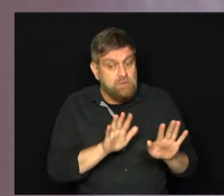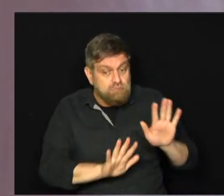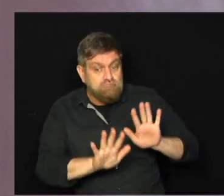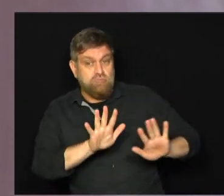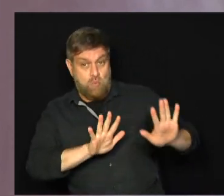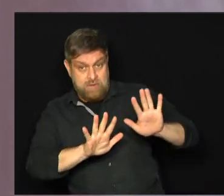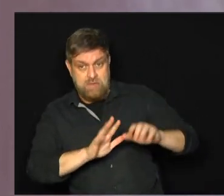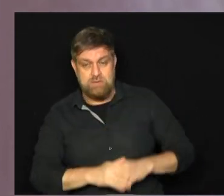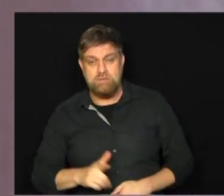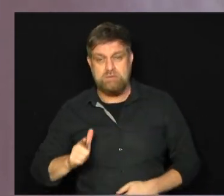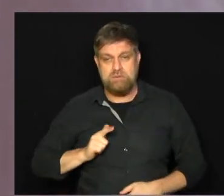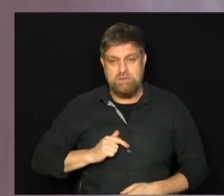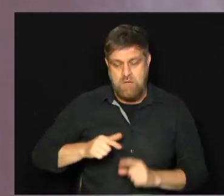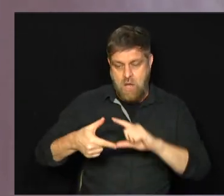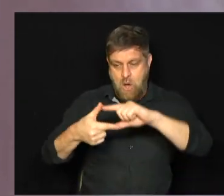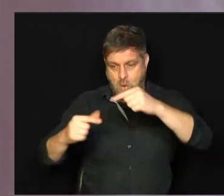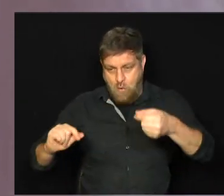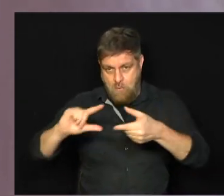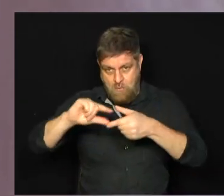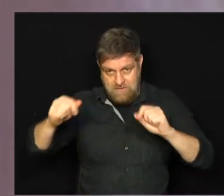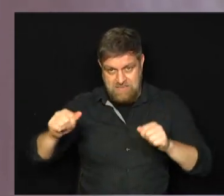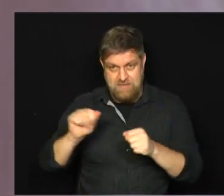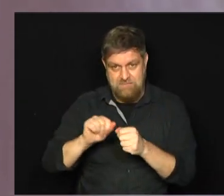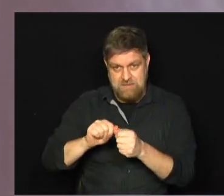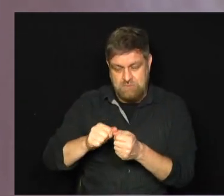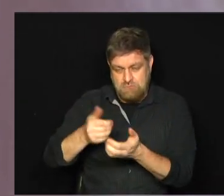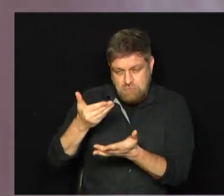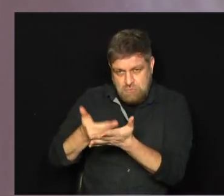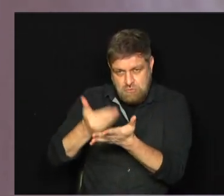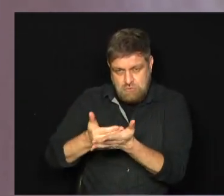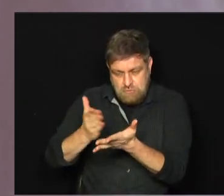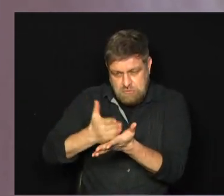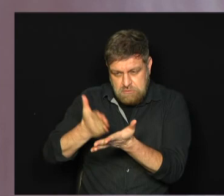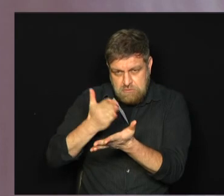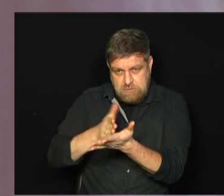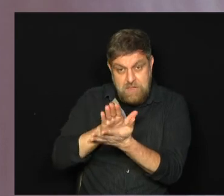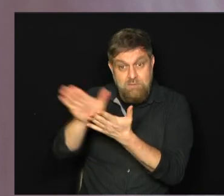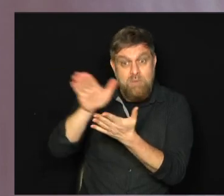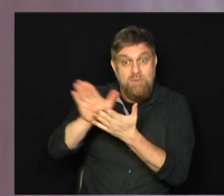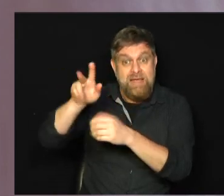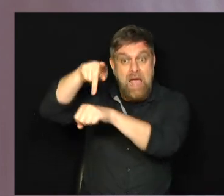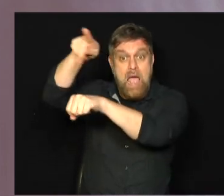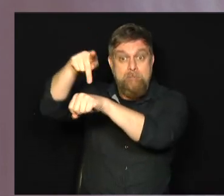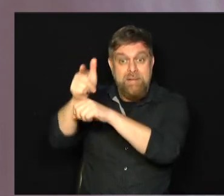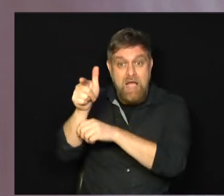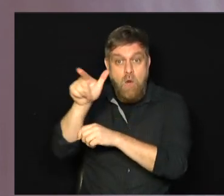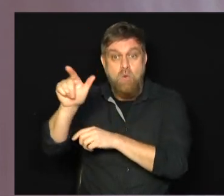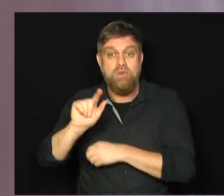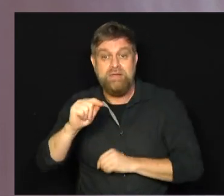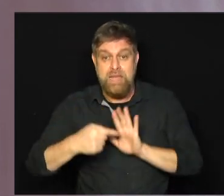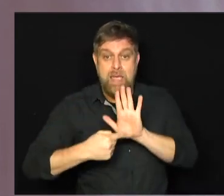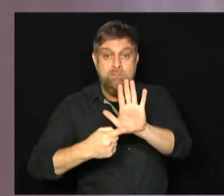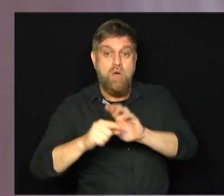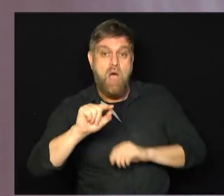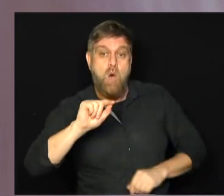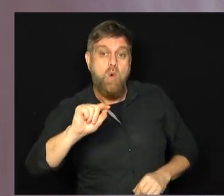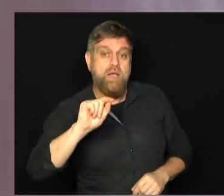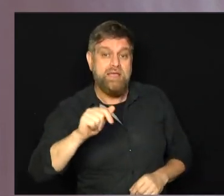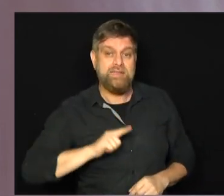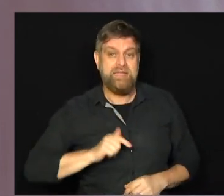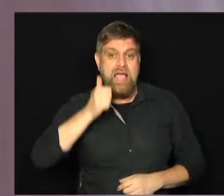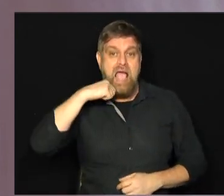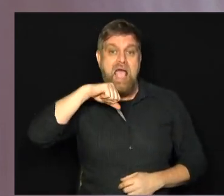trabalho grande, publicado internacionalmente, onde mostra exposição materna a